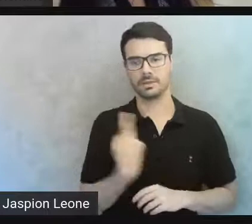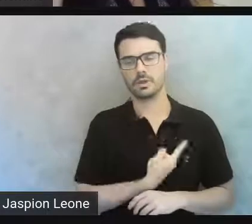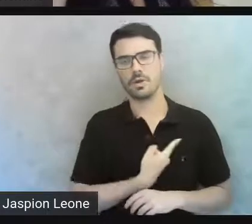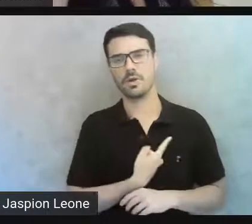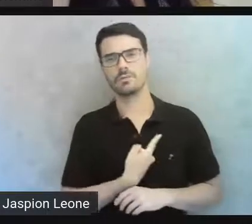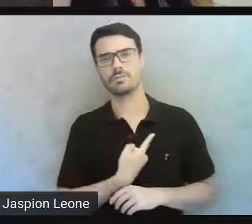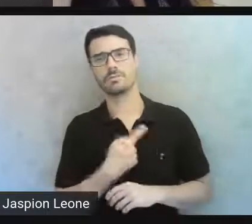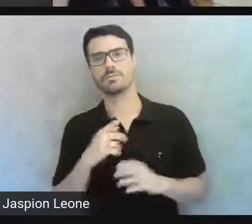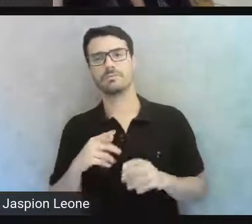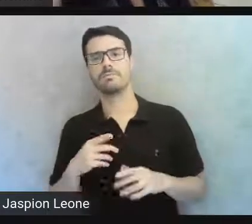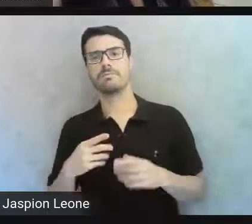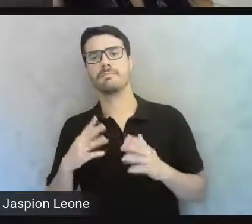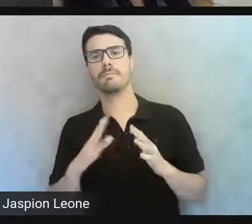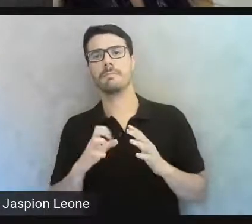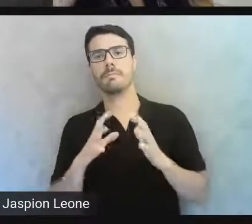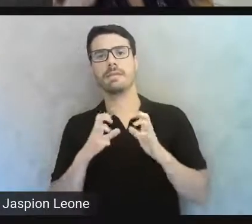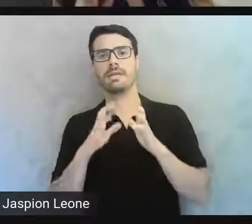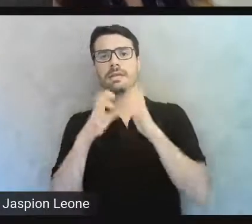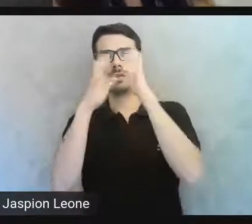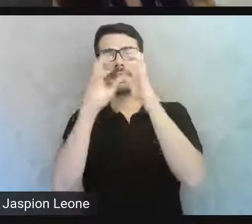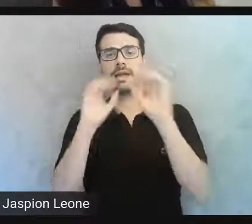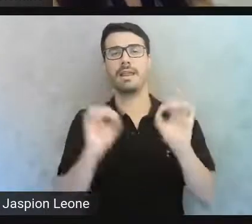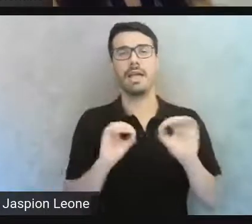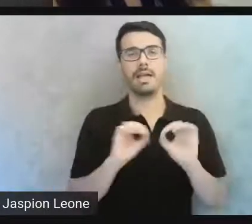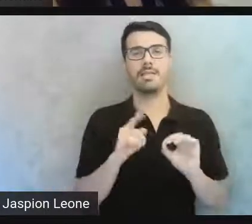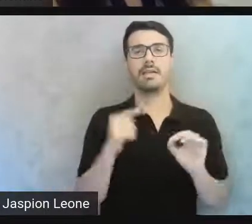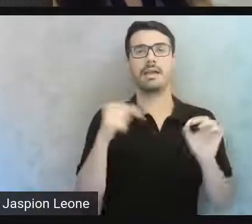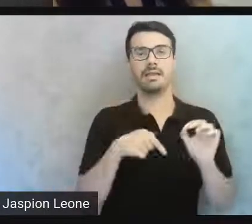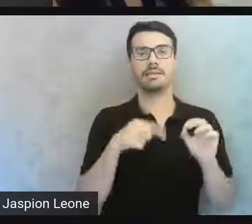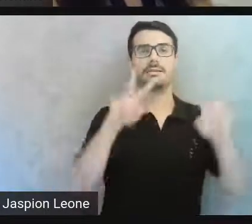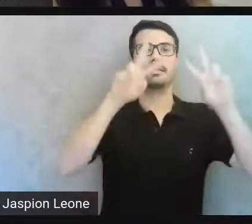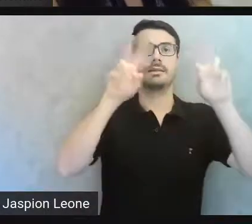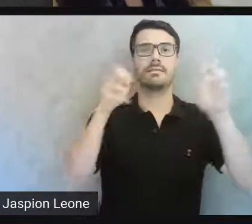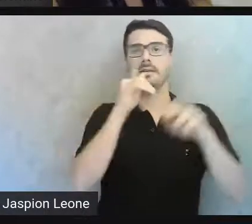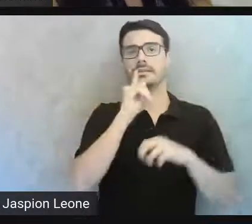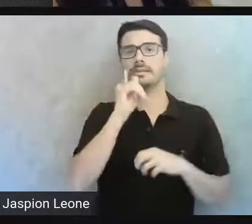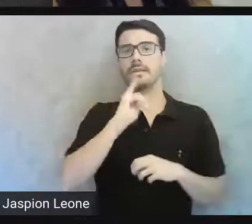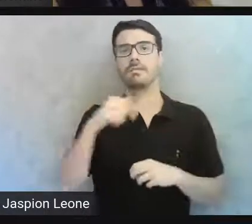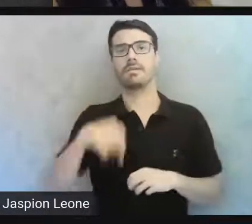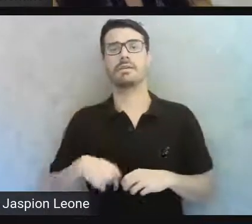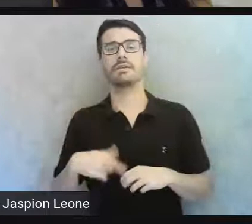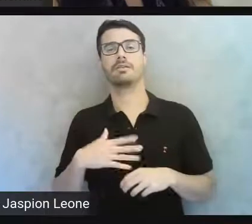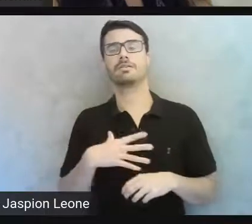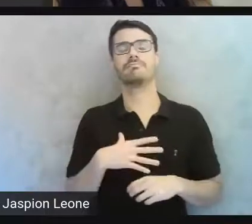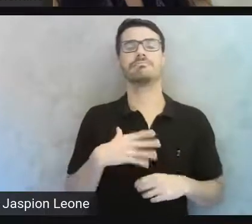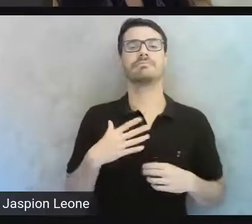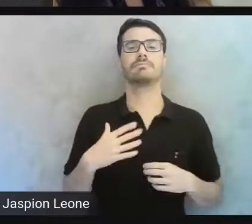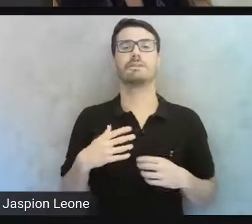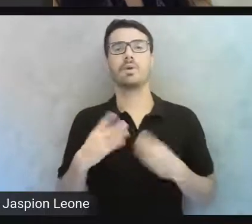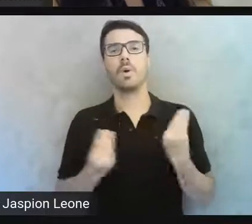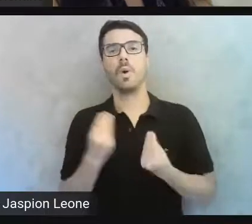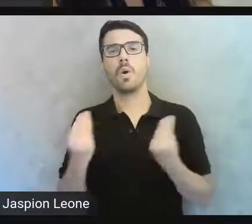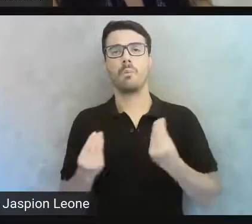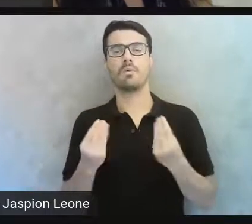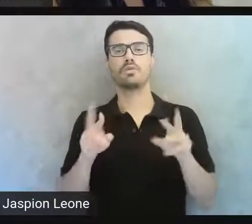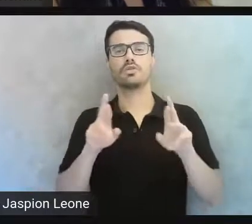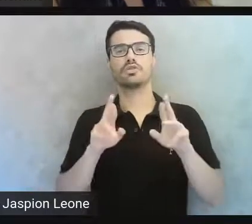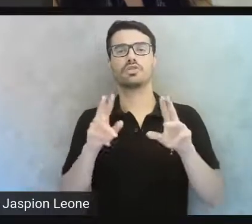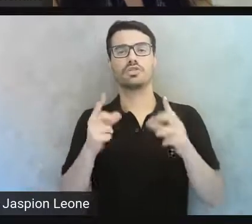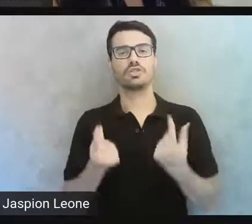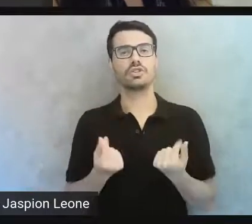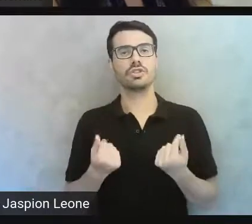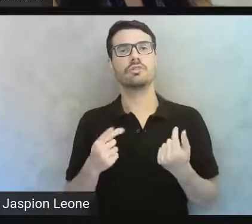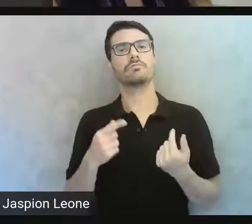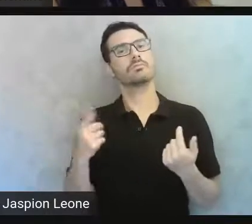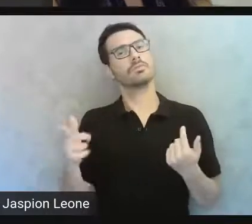causa discussões acerca do dinheiro, eu acho que esse exemplo que a gente dá para os nossos filhos de como a gente lida com dinheiro, a gente acaba ou